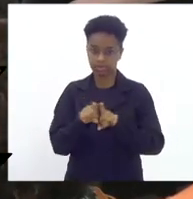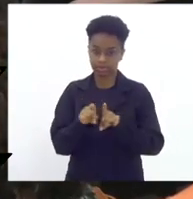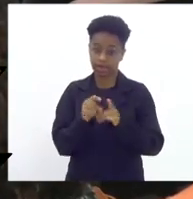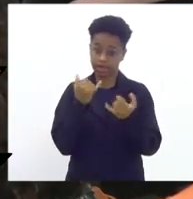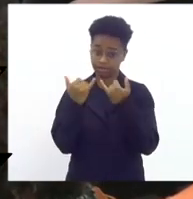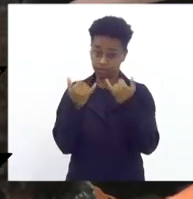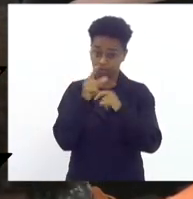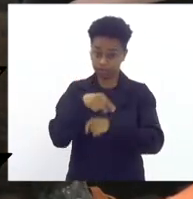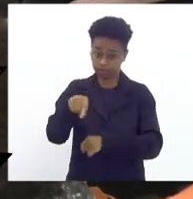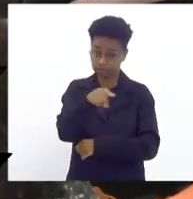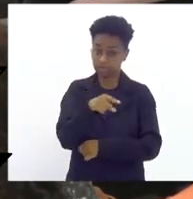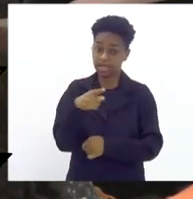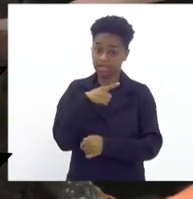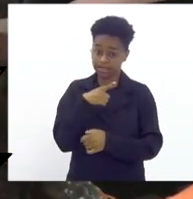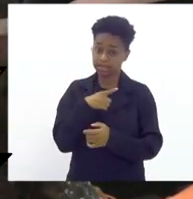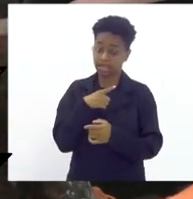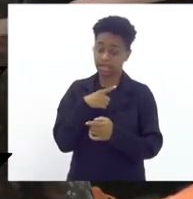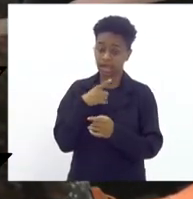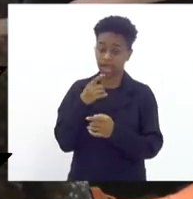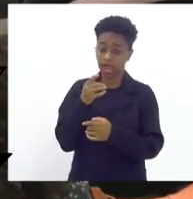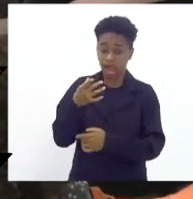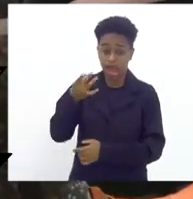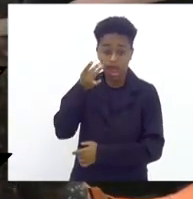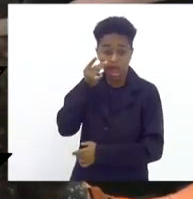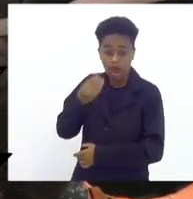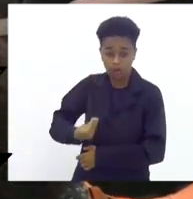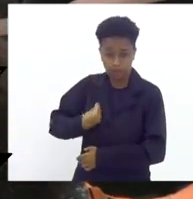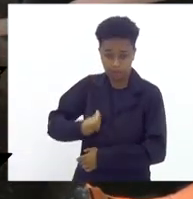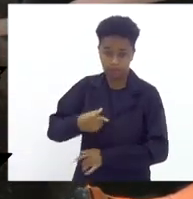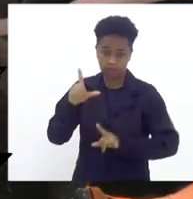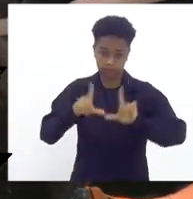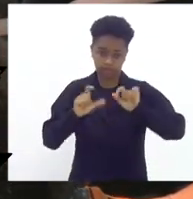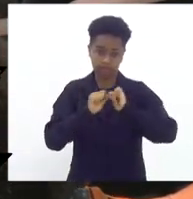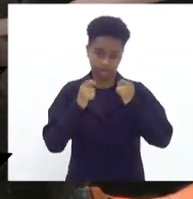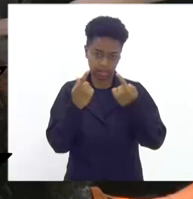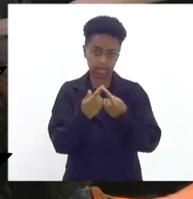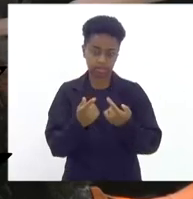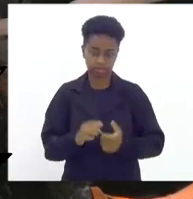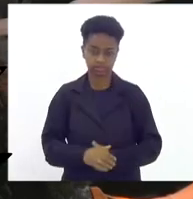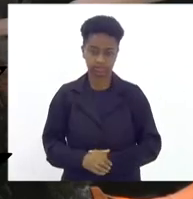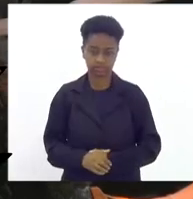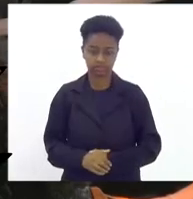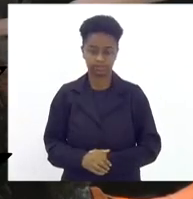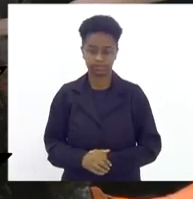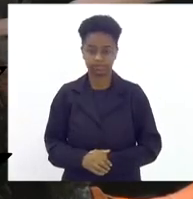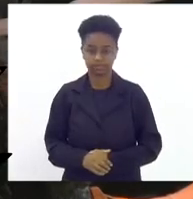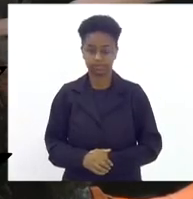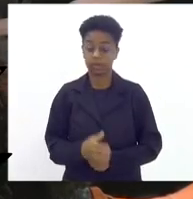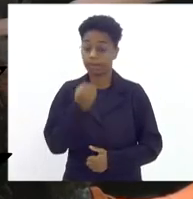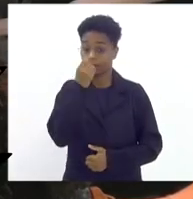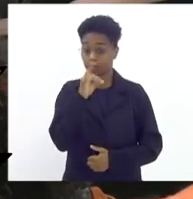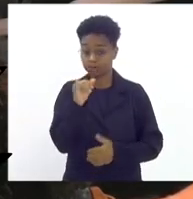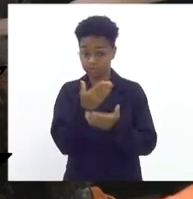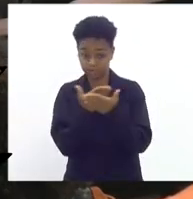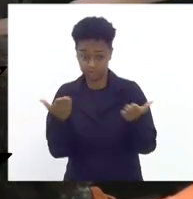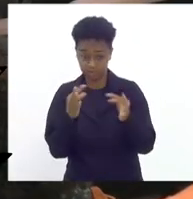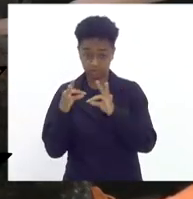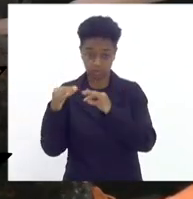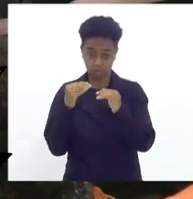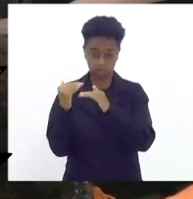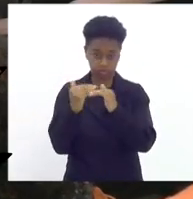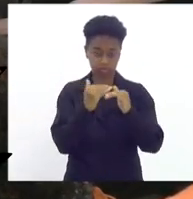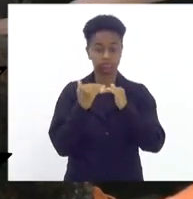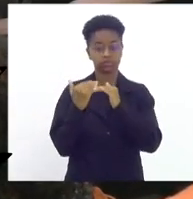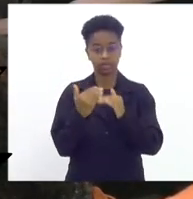informar para vocês que essa audiência está sendo transmitida ao vivo pela tv Ale Tá certo bom bom dia a todos todas e